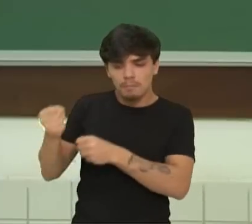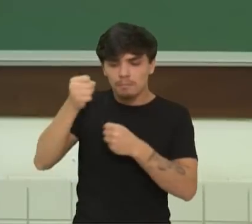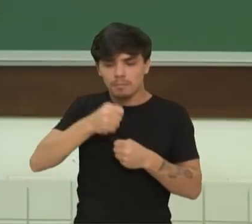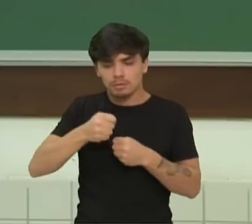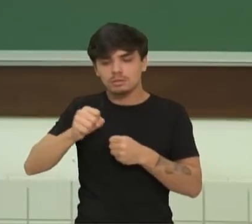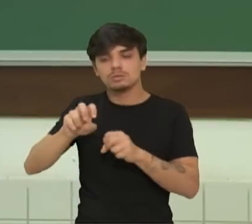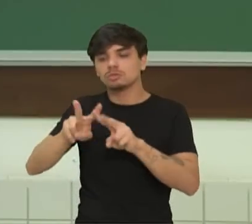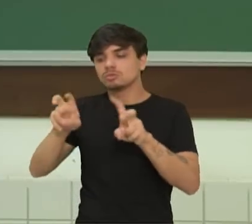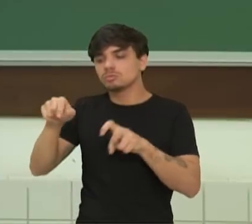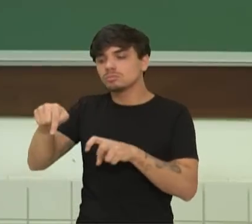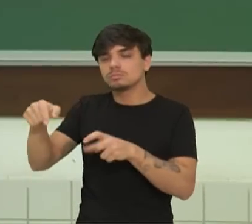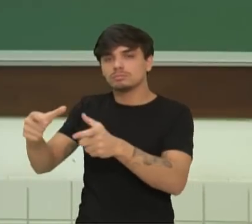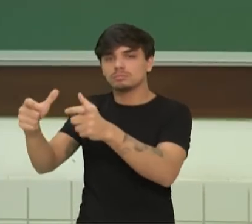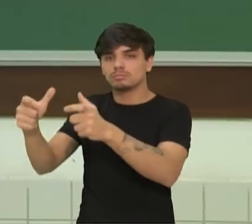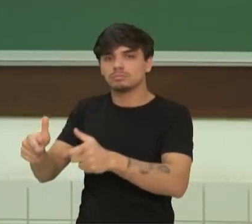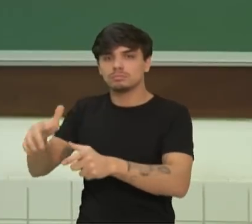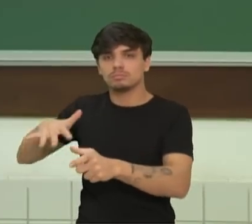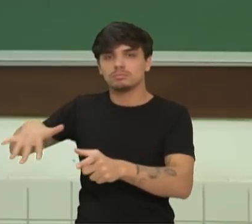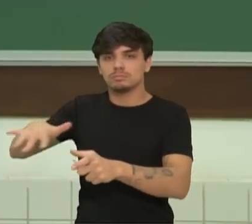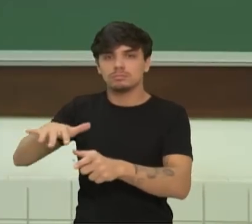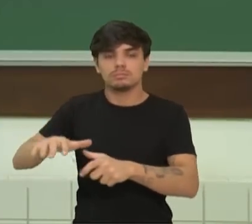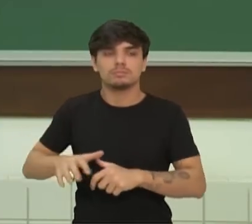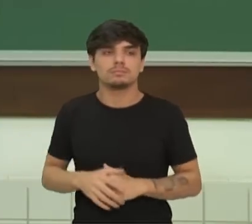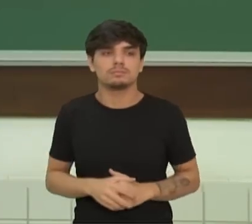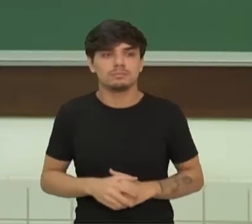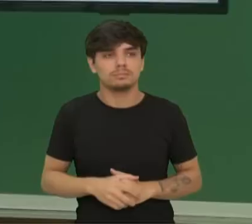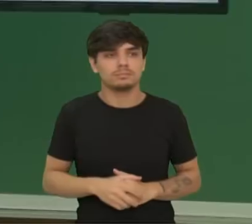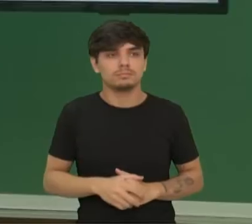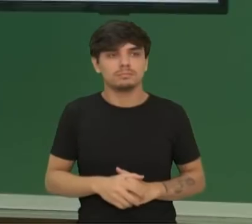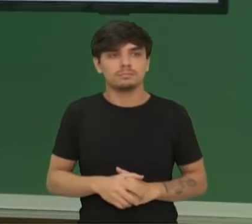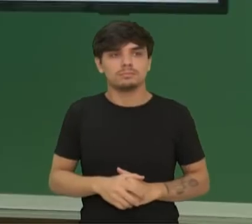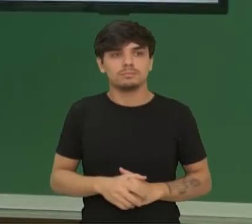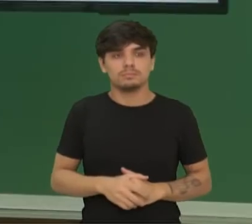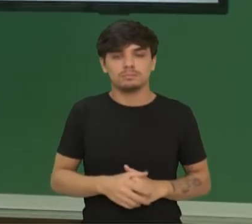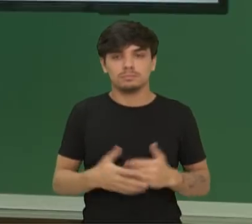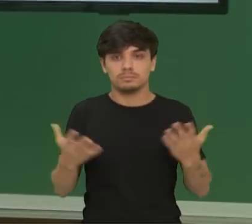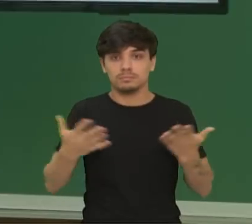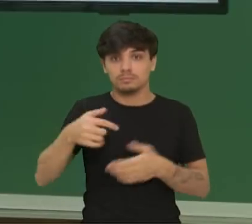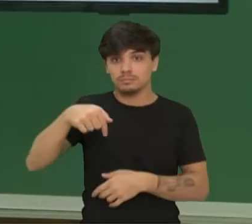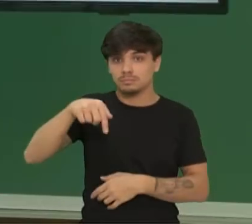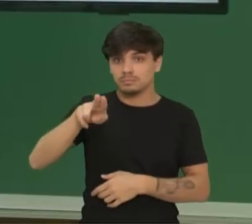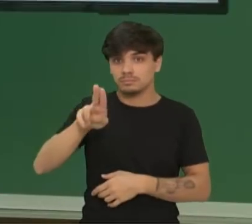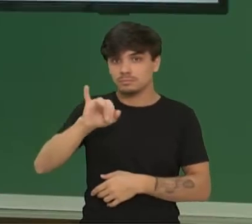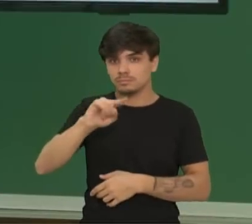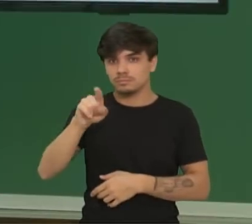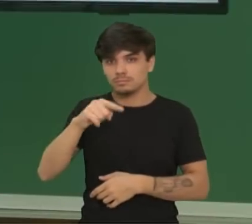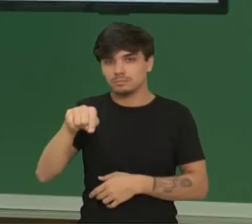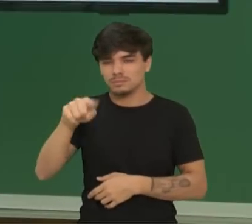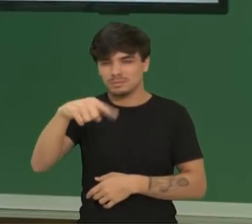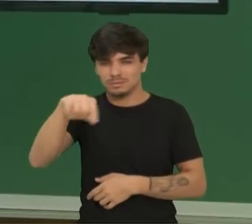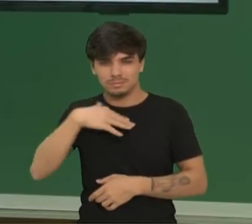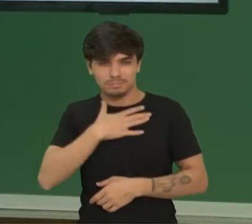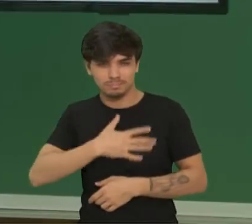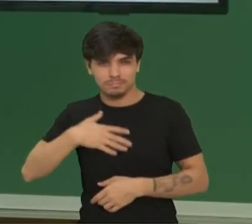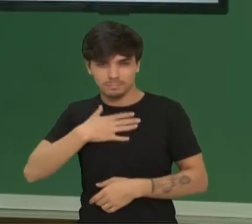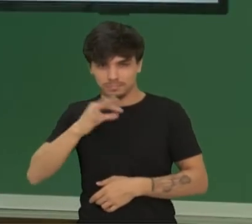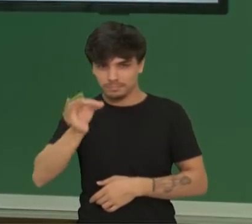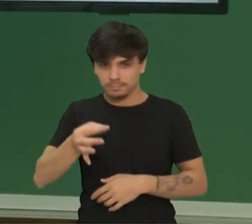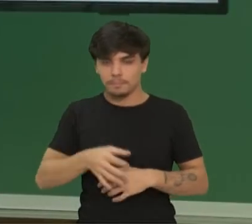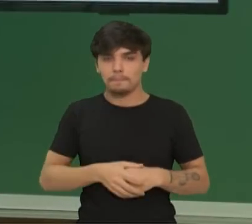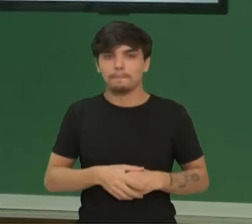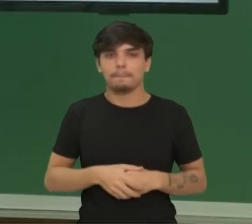aquele território, né? Vamos lá? A hora do quiz é a hora que vocês gostam. Vamos